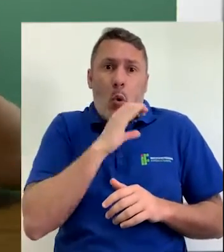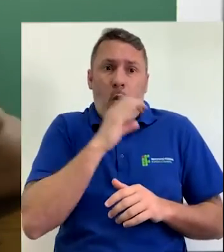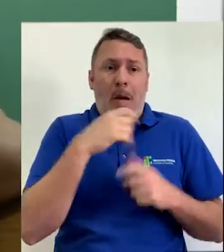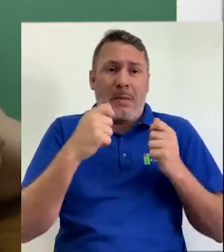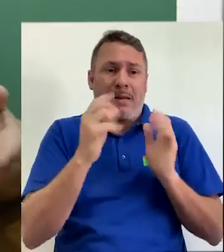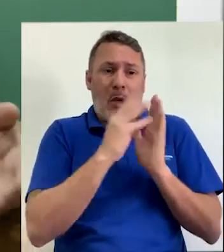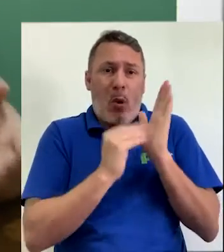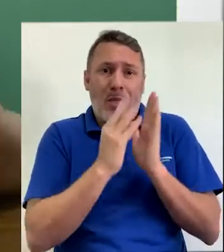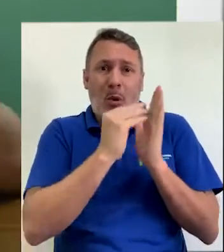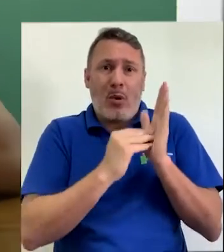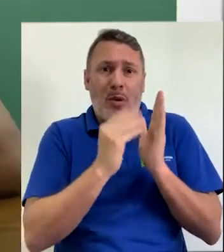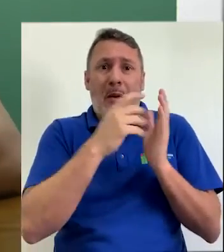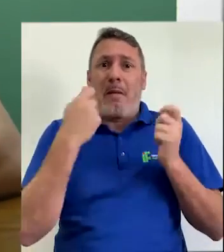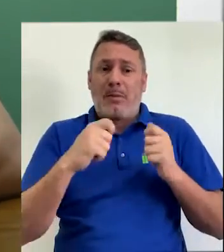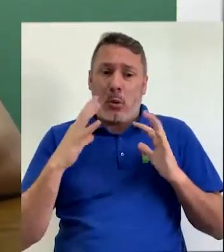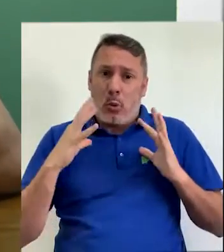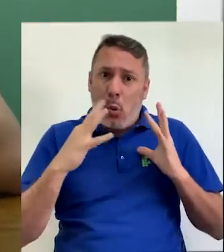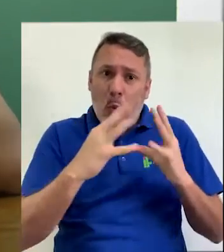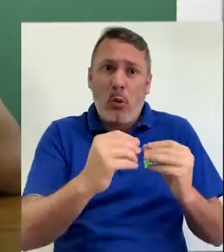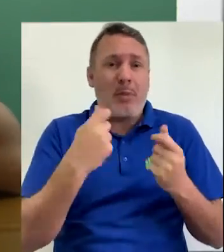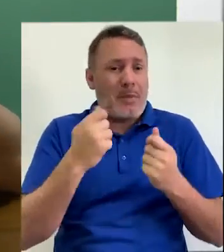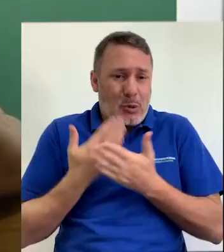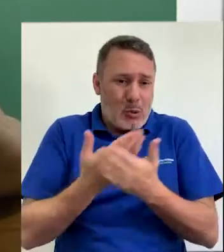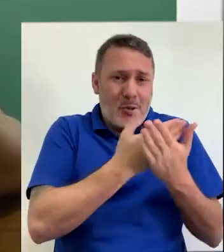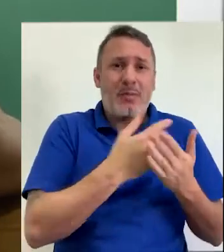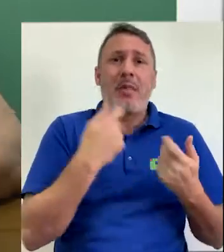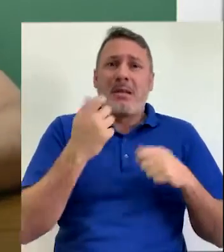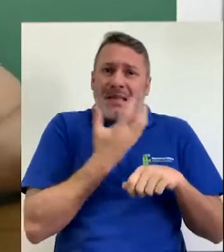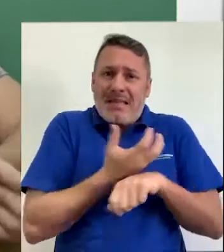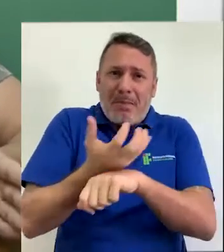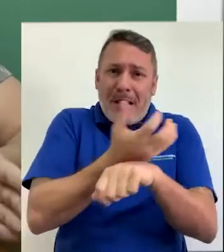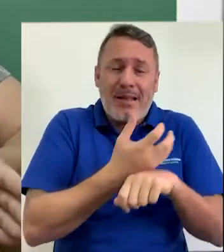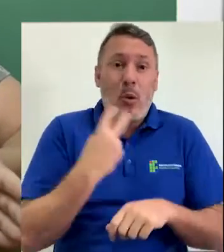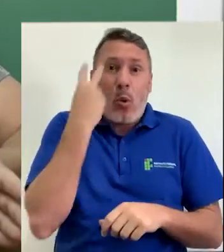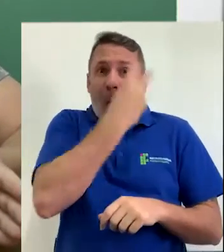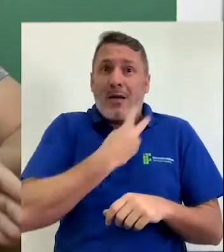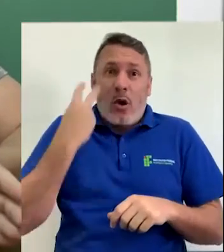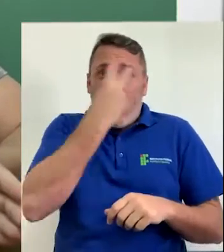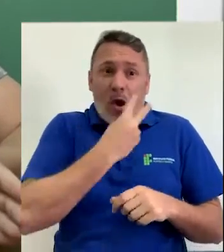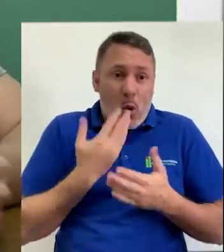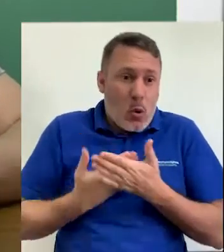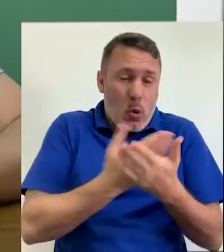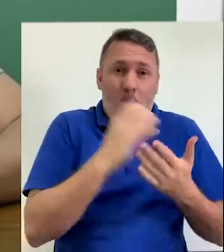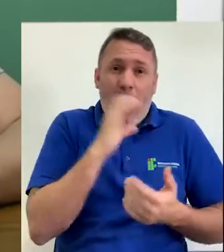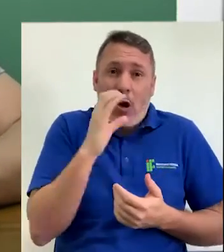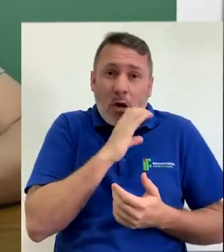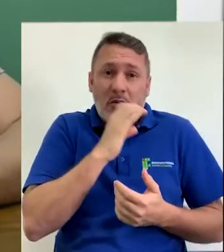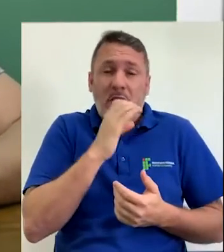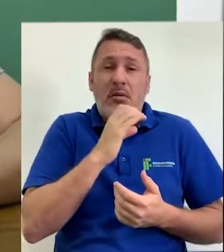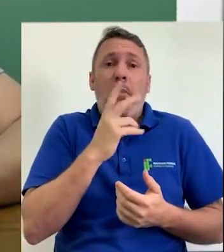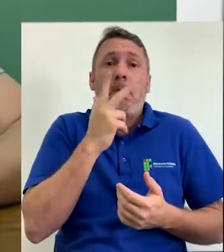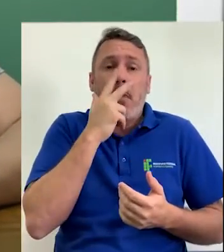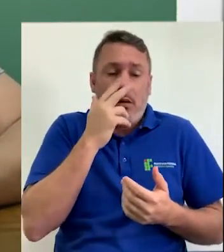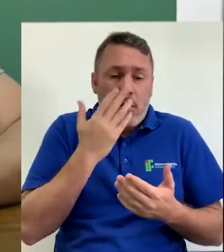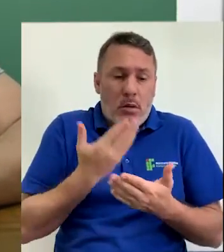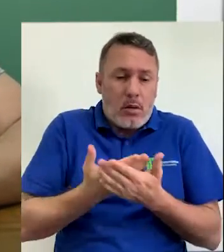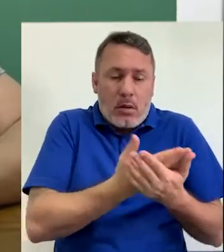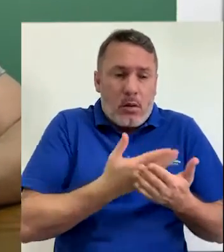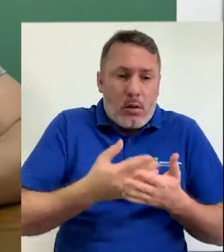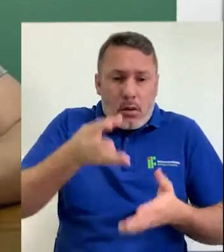8 conteúdos diferentes, 4 disciplinas em 2 horas, eu posso